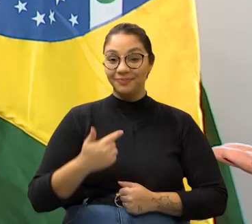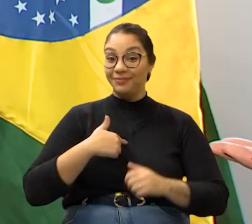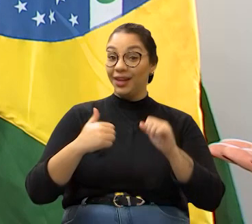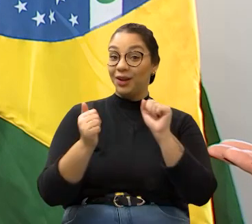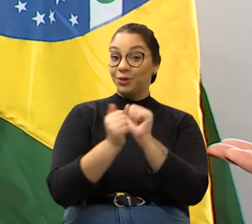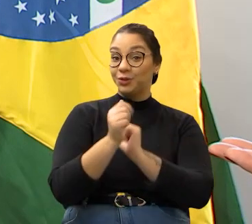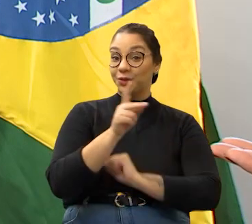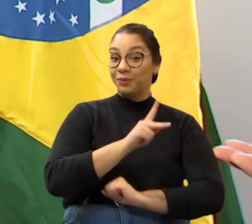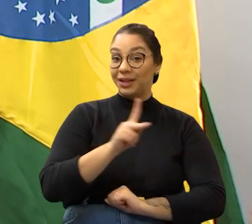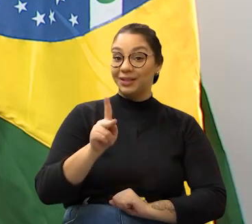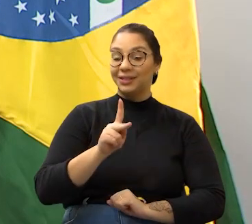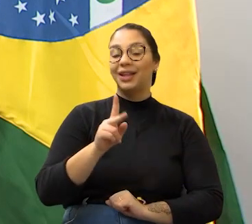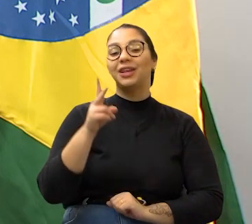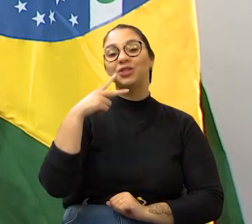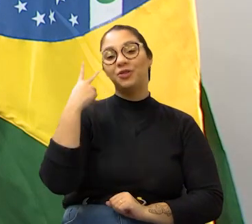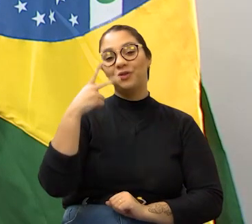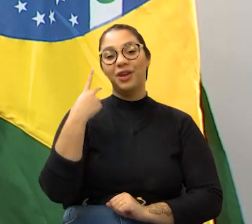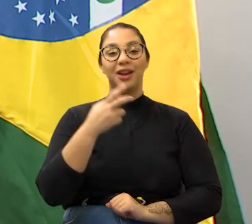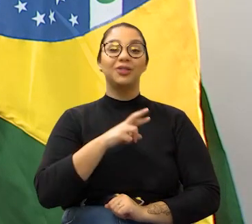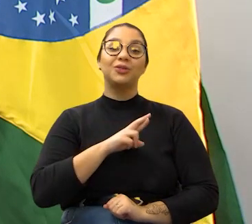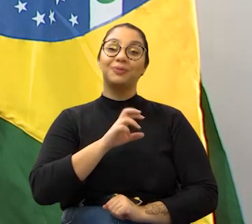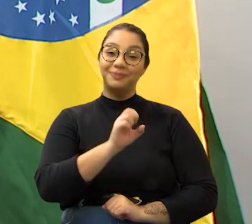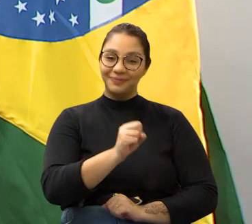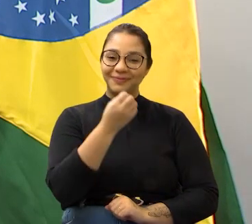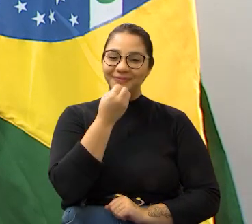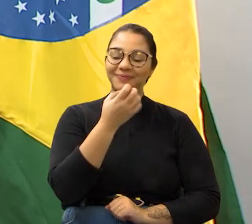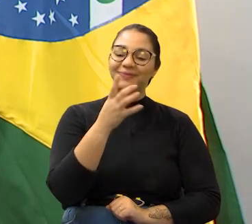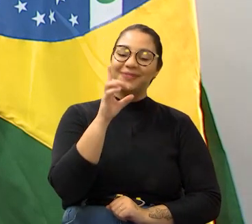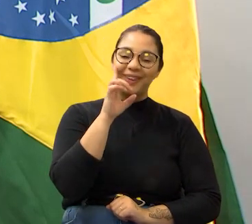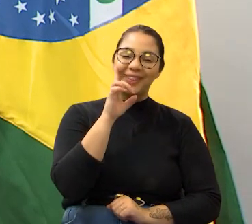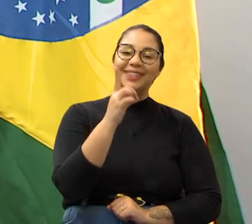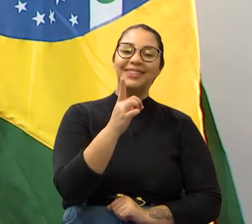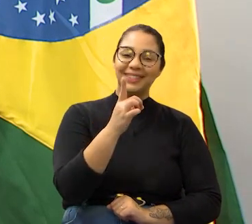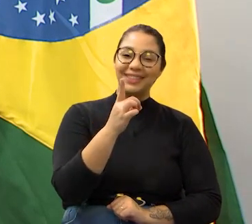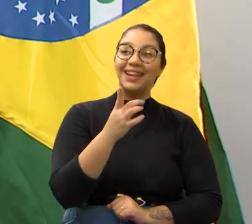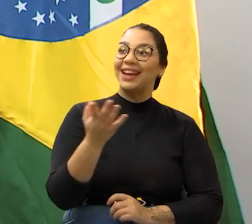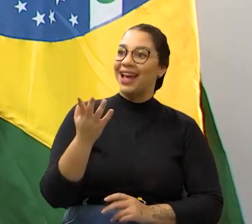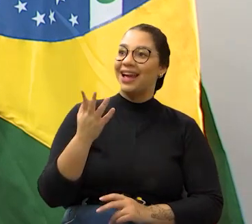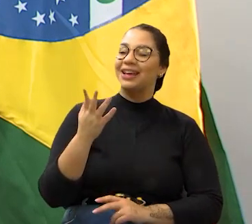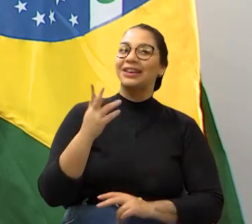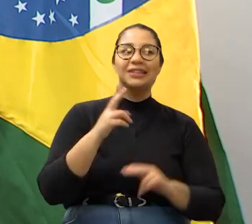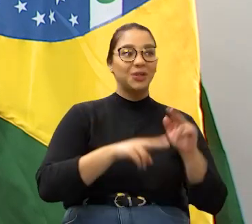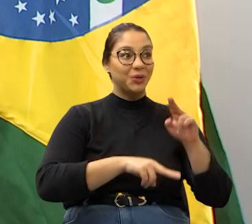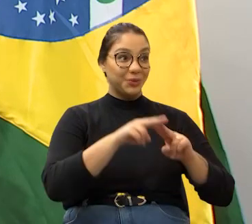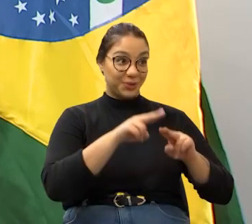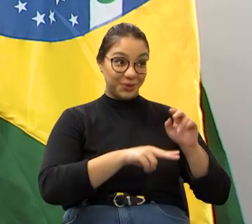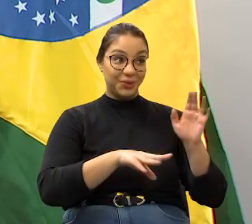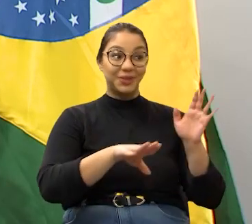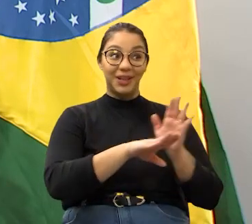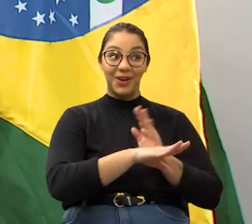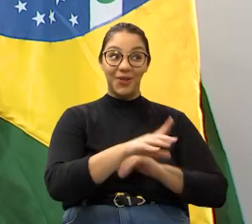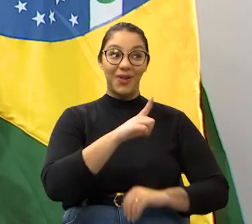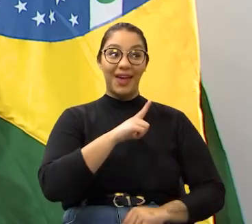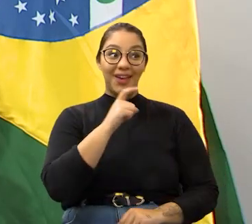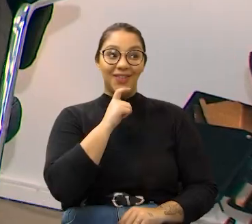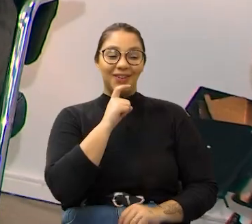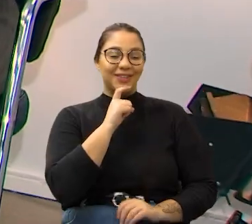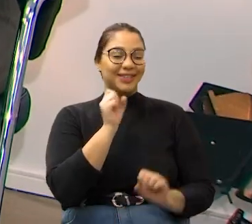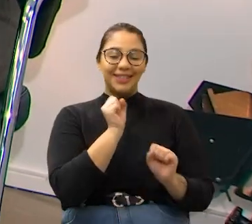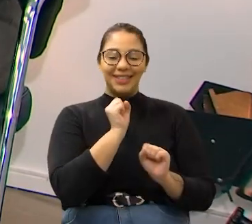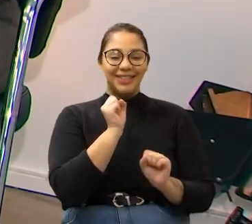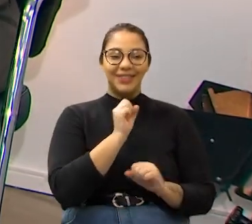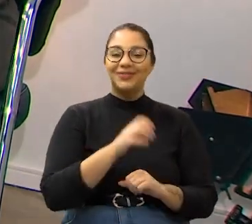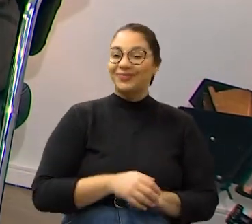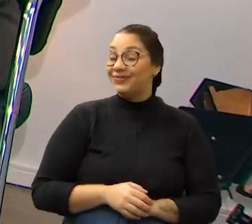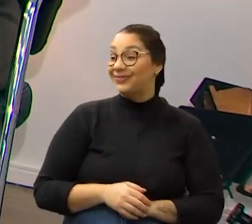estou com o presidente da Câmara, o vereador Luiz Carlos Rossini. Bom dia, presidente. Bom dia, o junho chegou e com um friozinho gostoso, né? É verdade. E